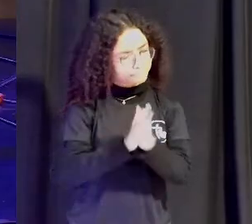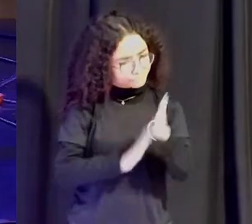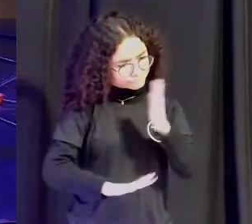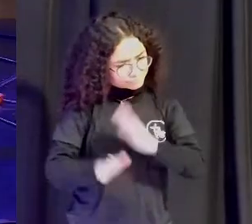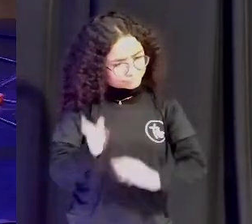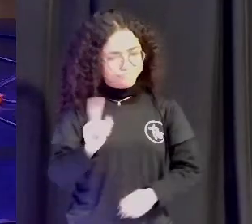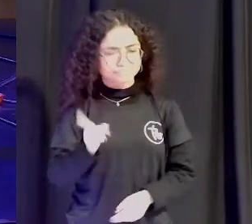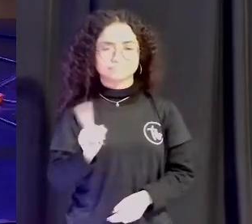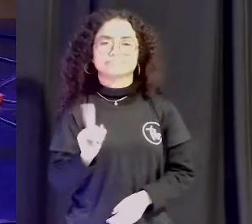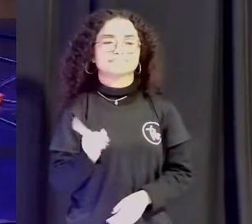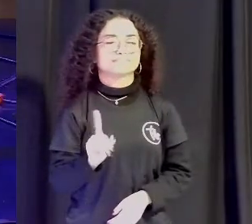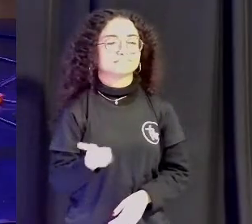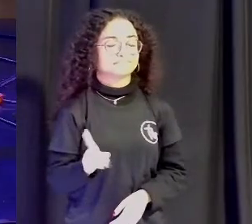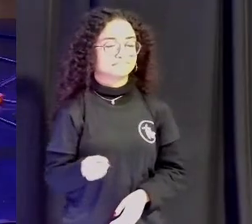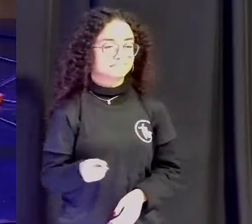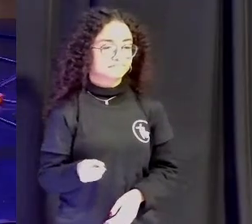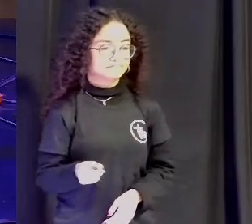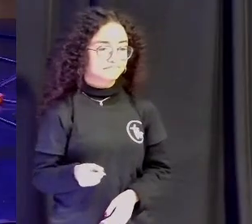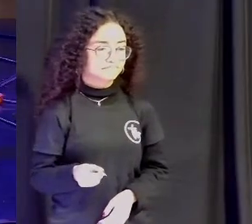adorando. Não.